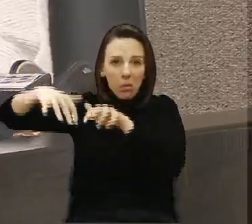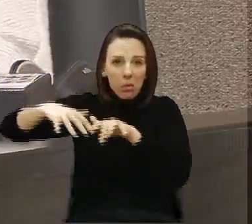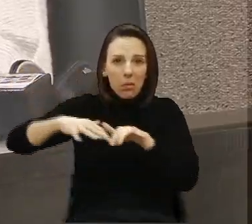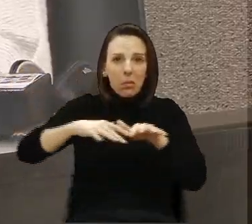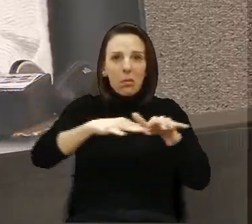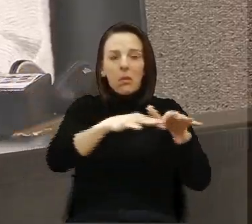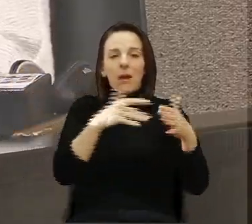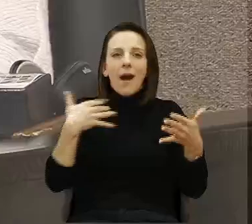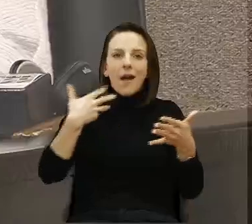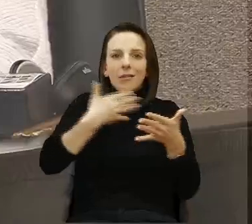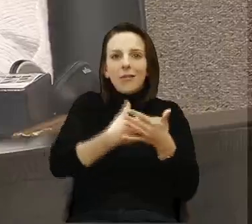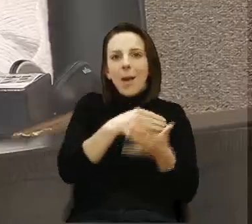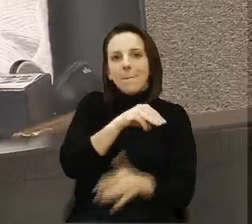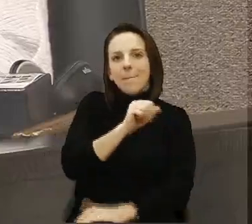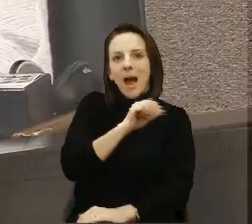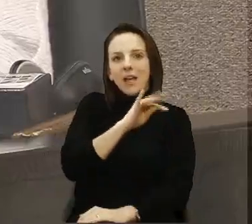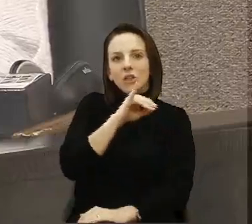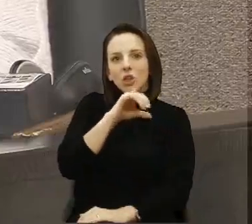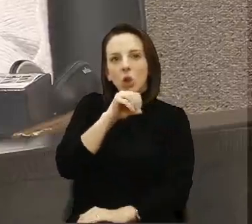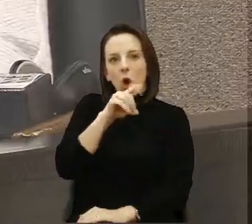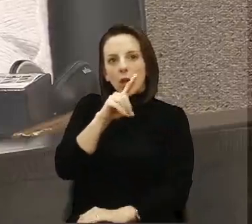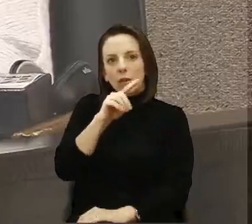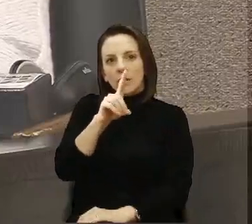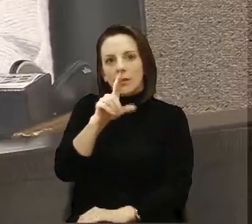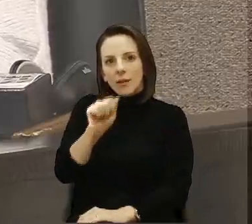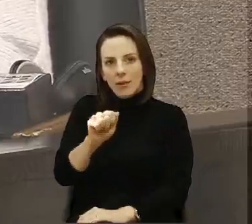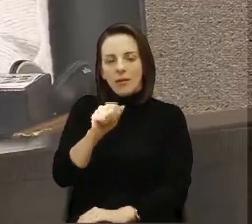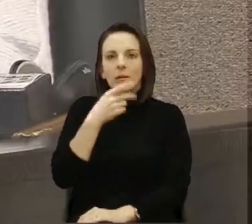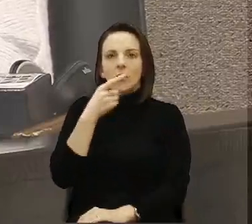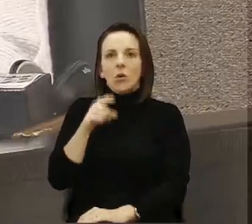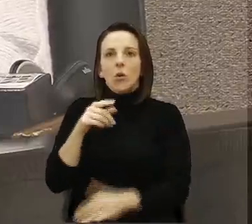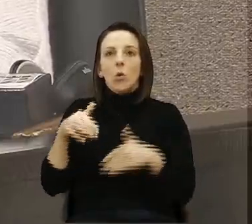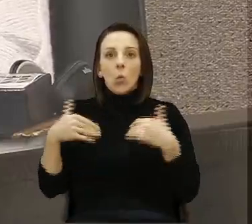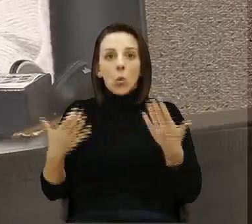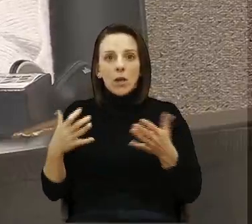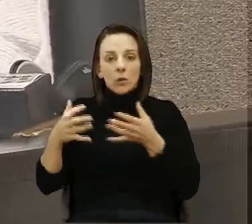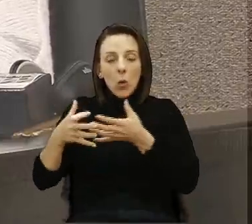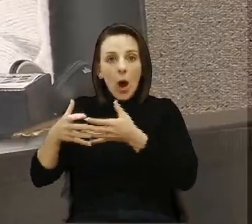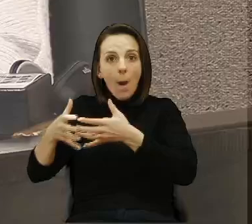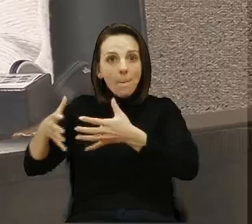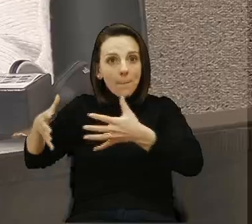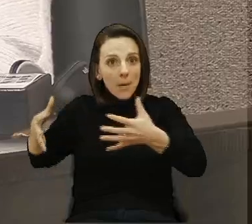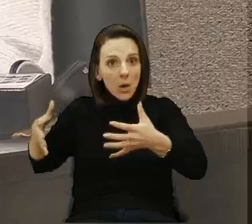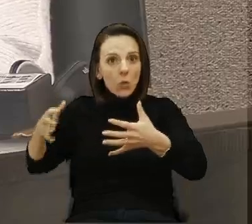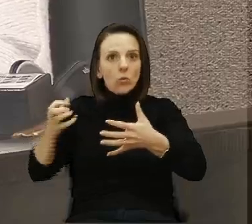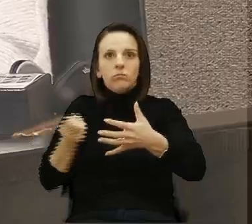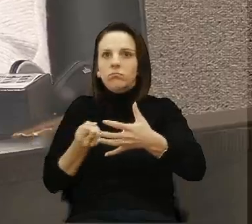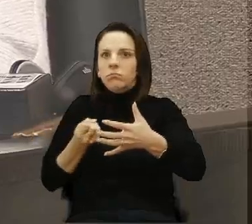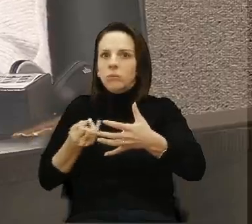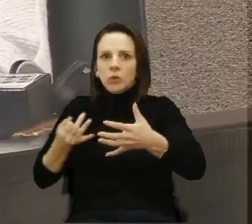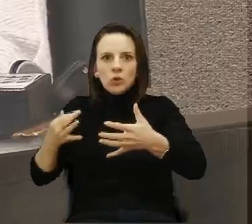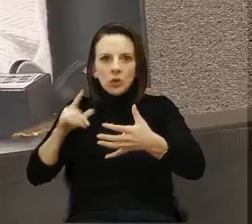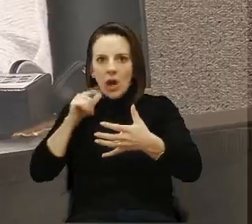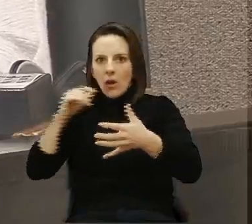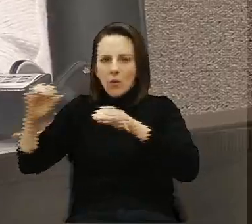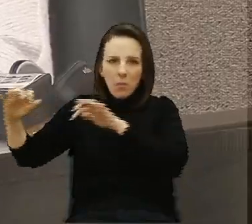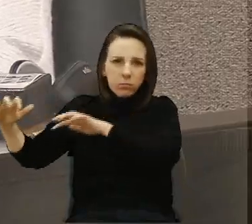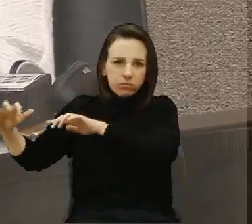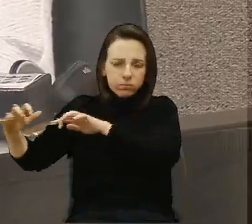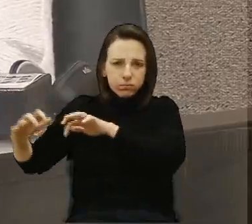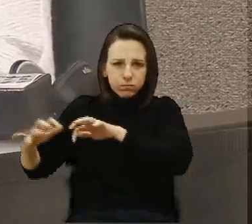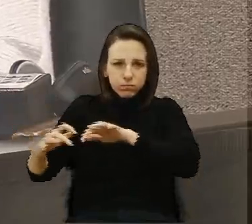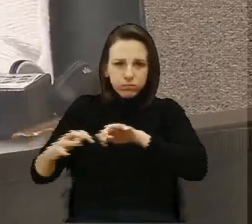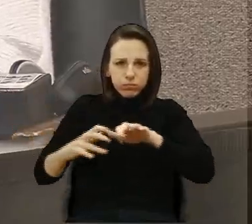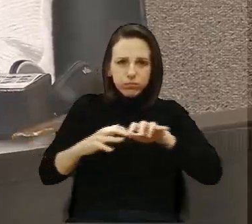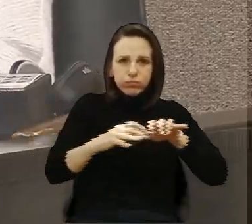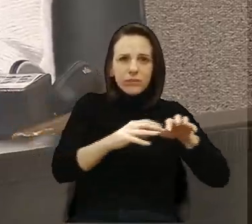Rolon, Santa Catarina, até o Matioda. E quando foi aberto as comportas em grande quantidade de água, foi indo a terra abaixo e as